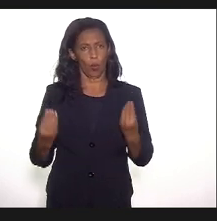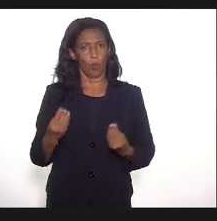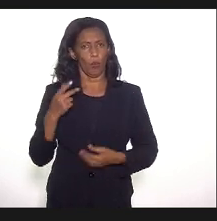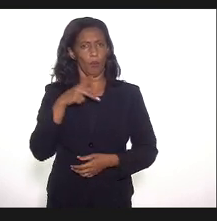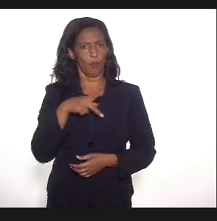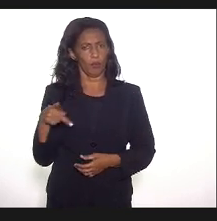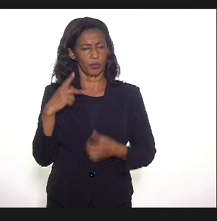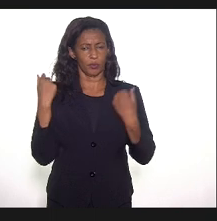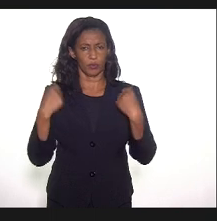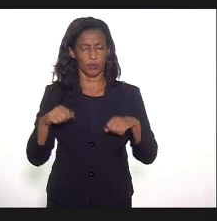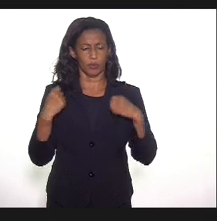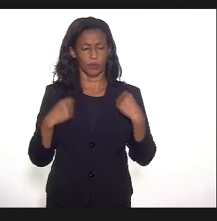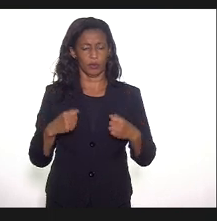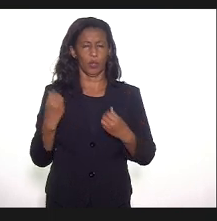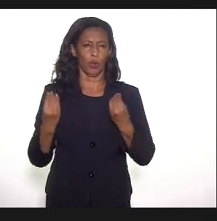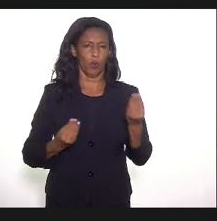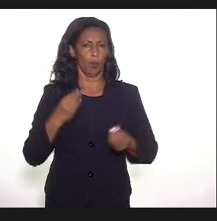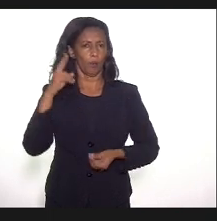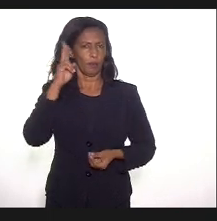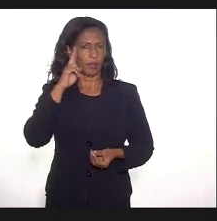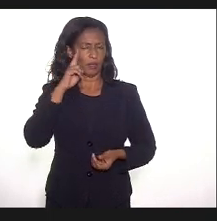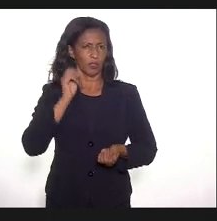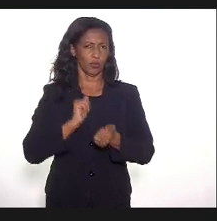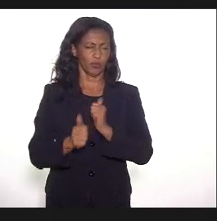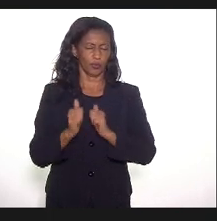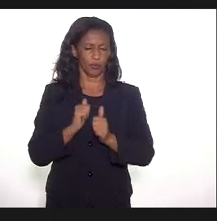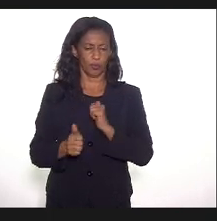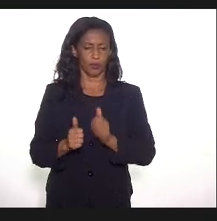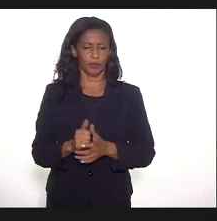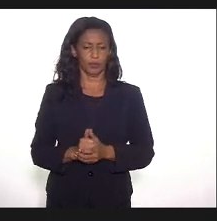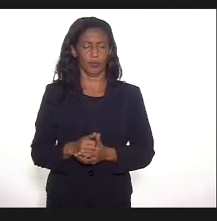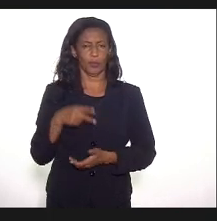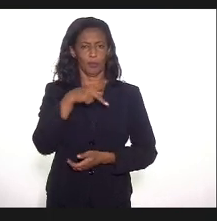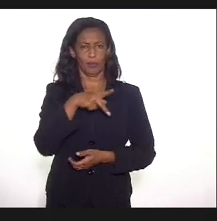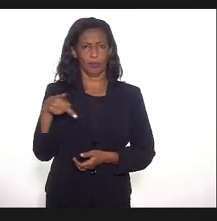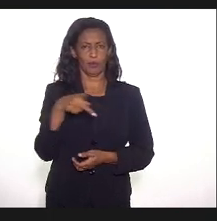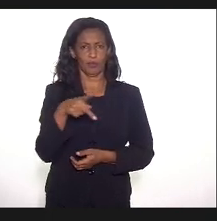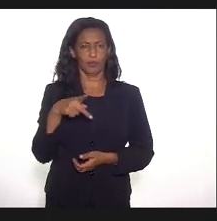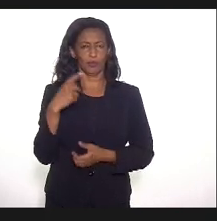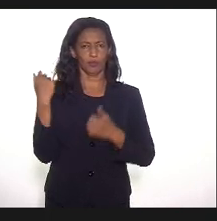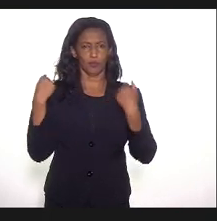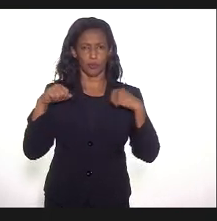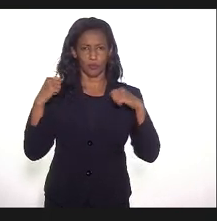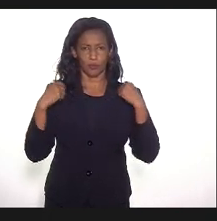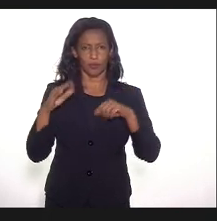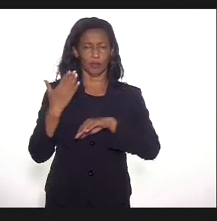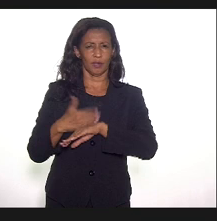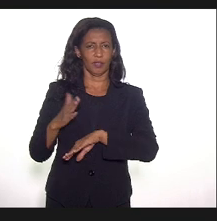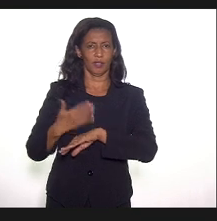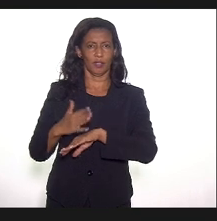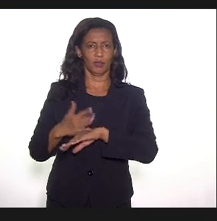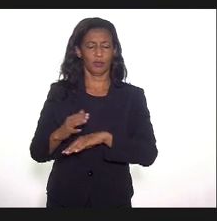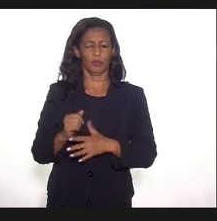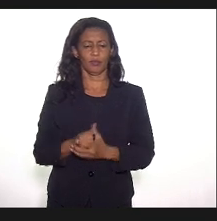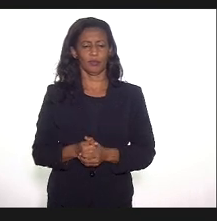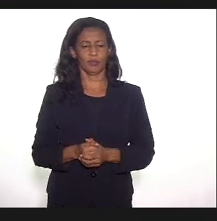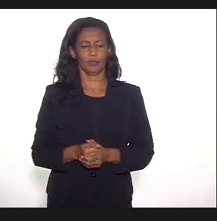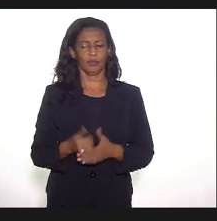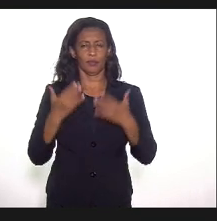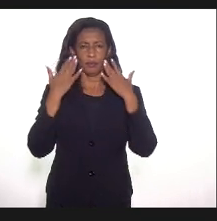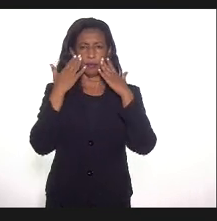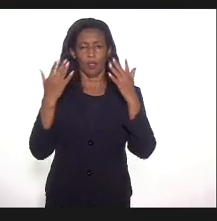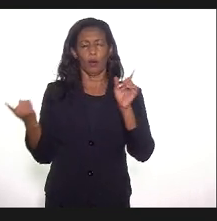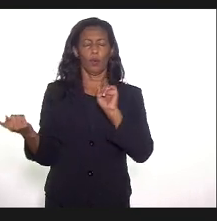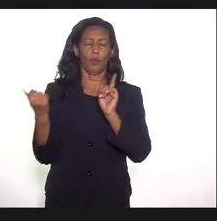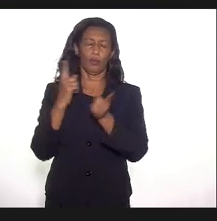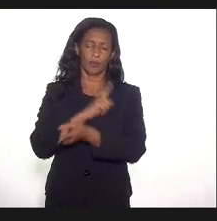educação física, como militante do futebol que fui, professor de educação física, treinador de goleiro, manifestar